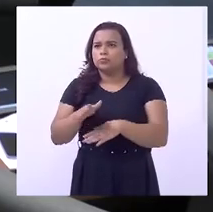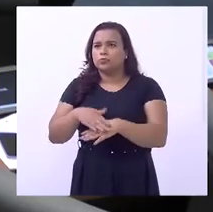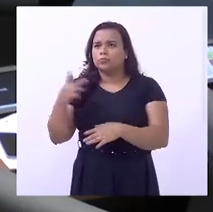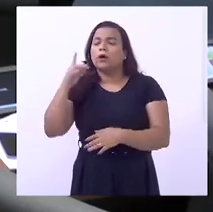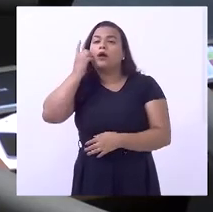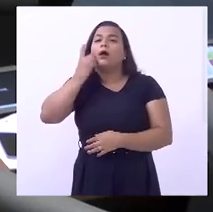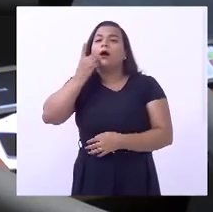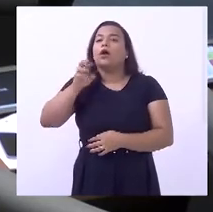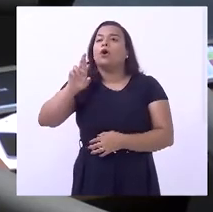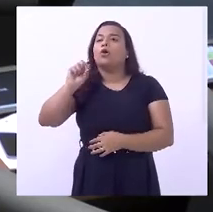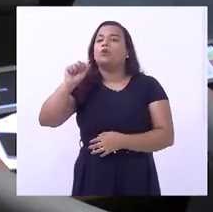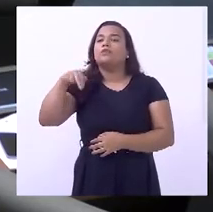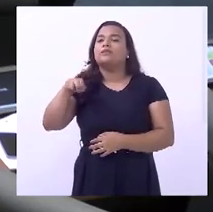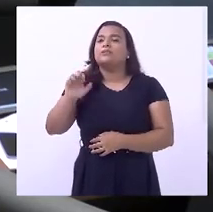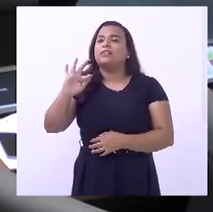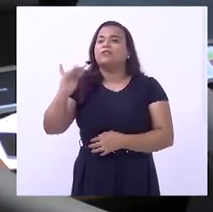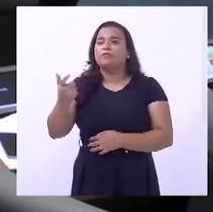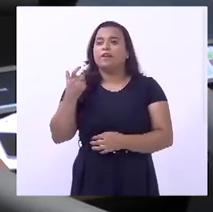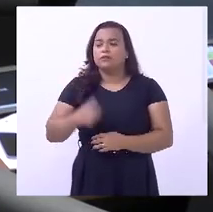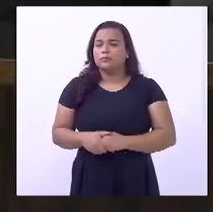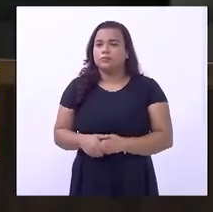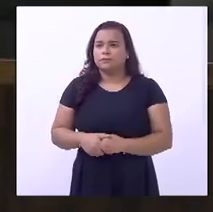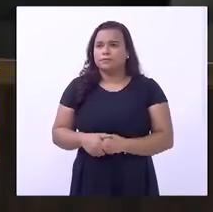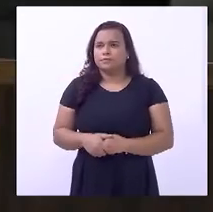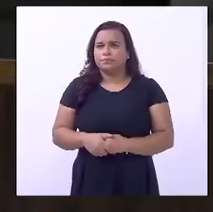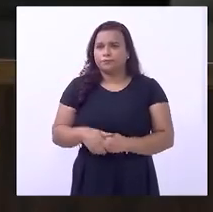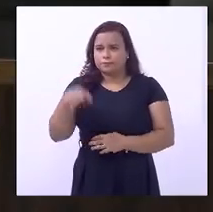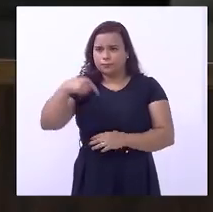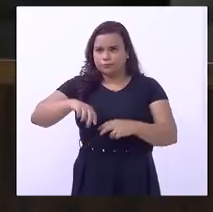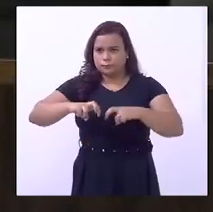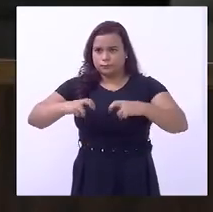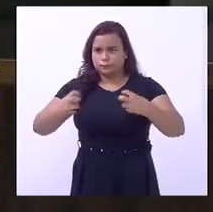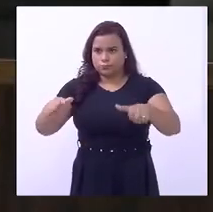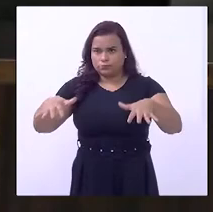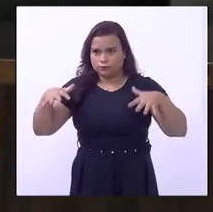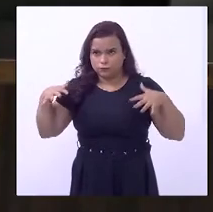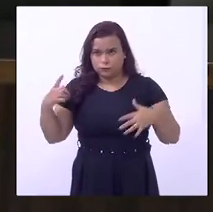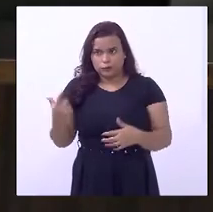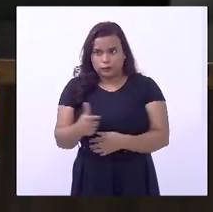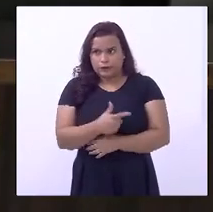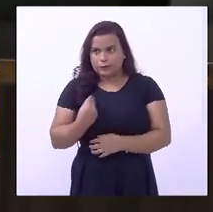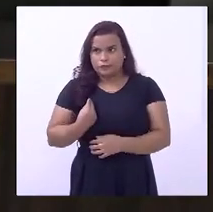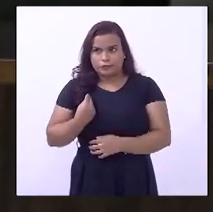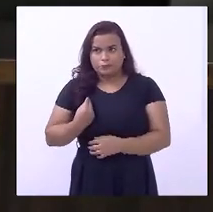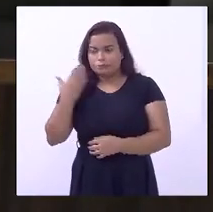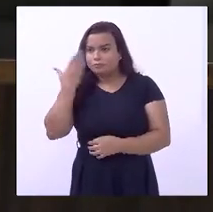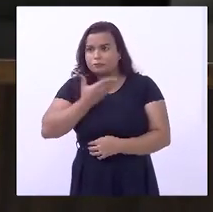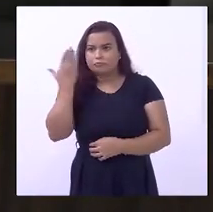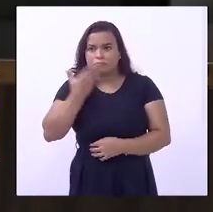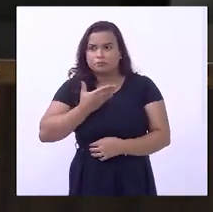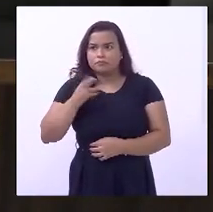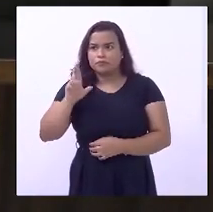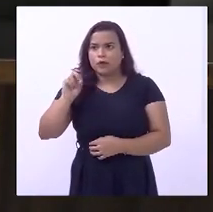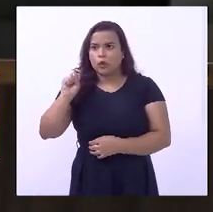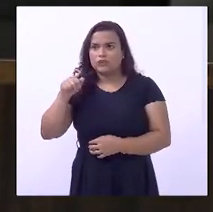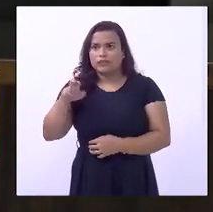Félix. Aqui no plenário não se encontra, pelo menos visualmente aqui.